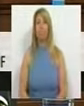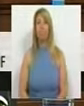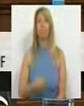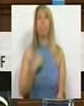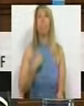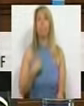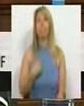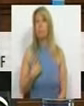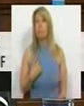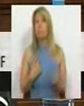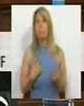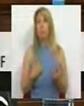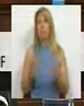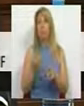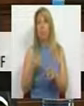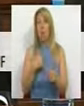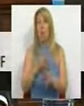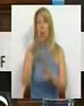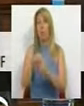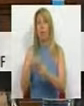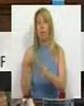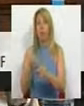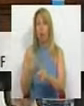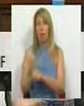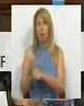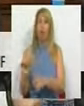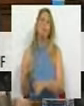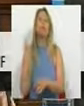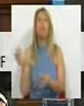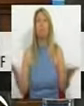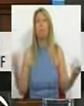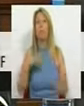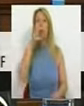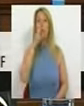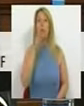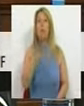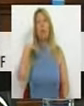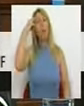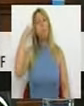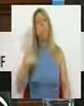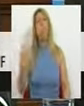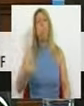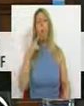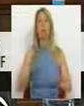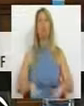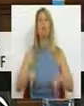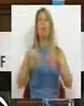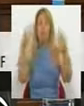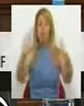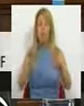não abrangiu o âmbito do nosso trabalho, portanto não sei dizer, mas sei que de facto houve uma evolução naquilo que era a